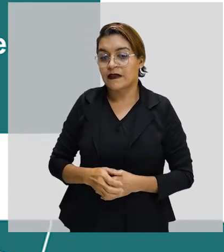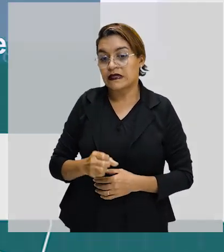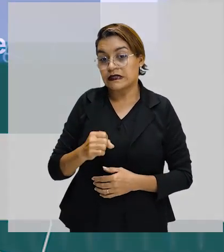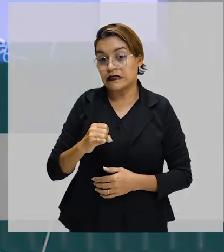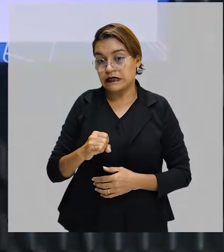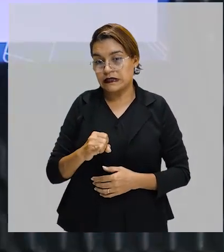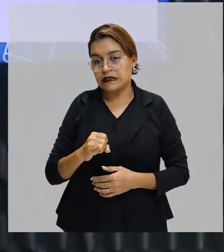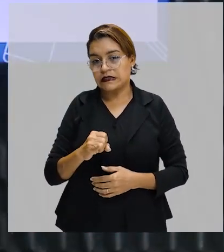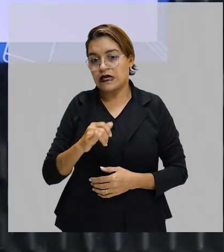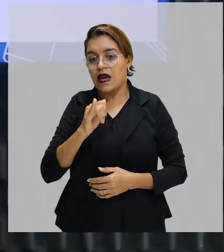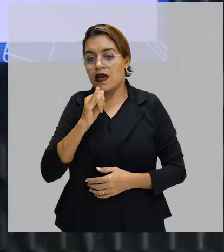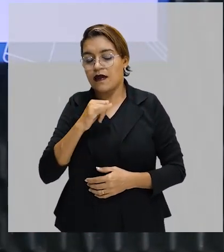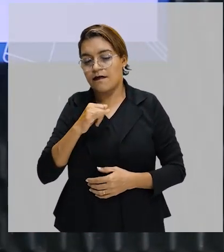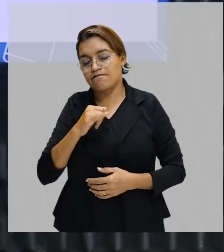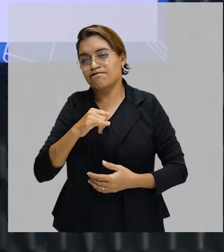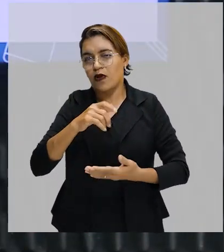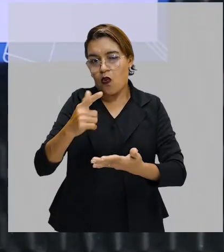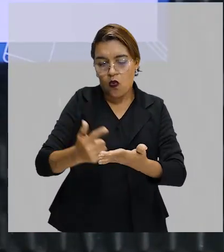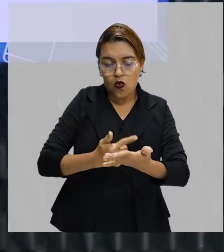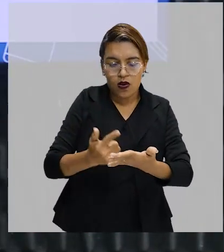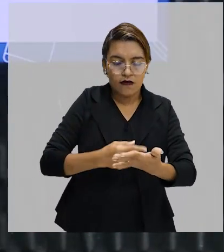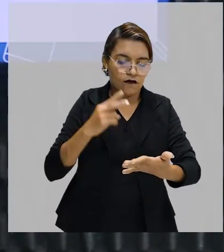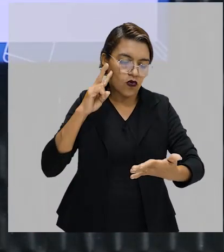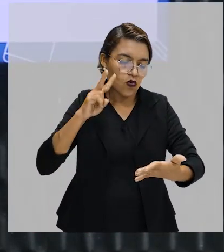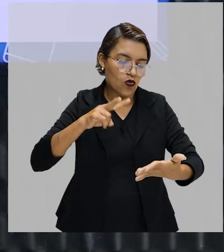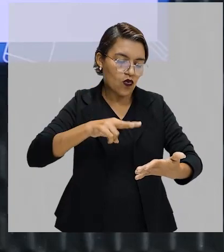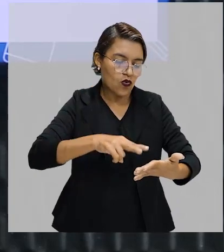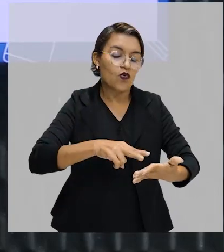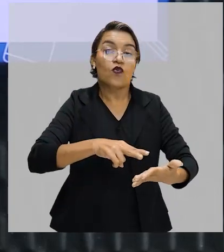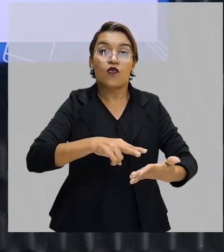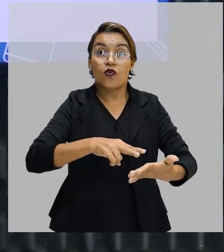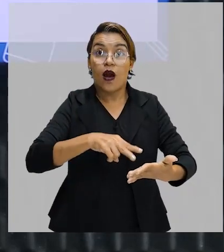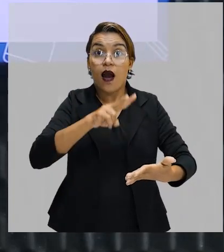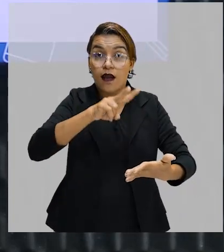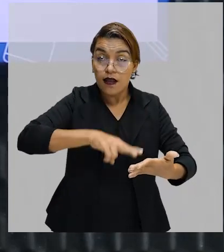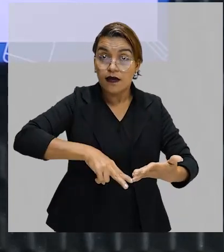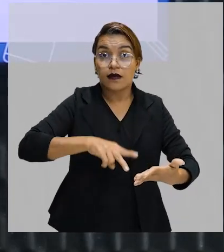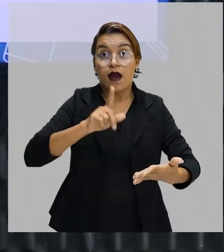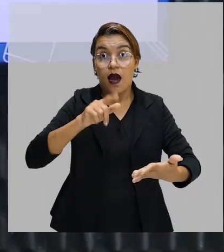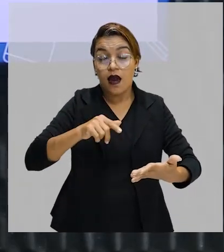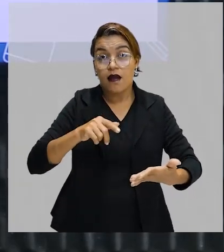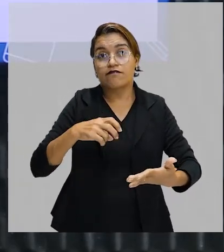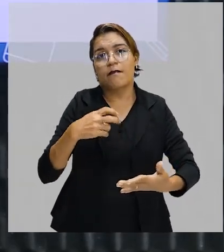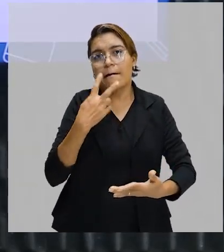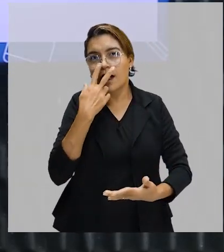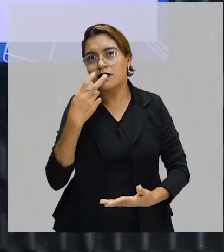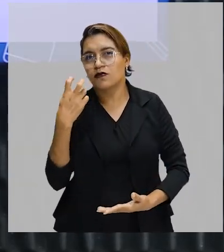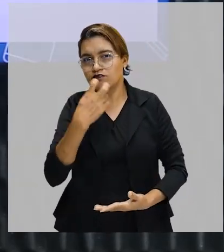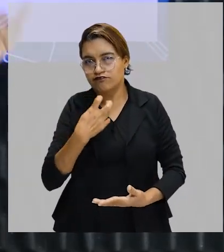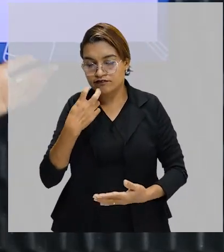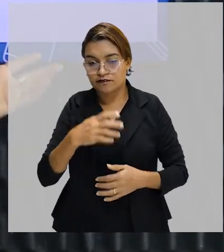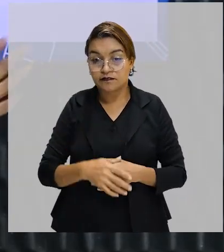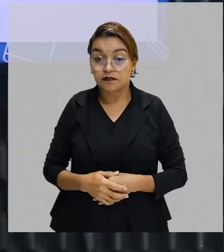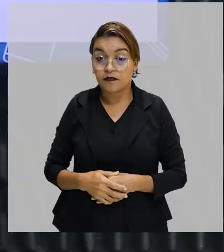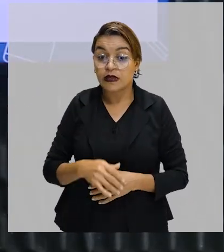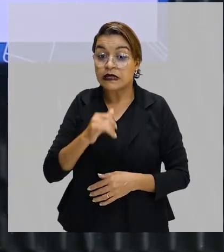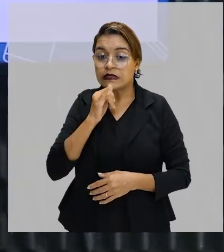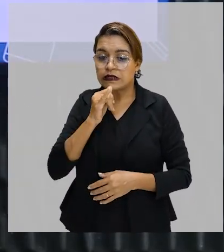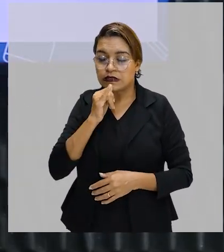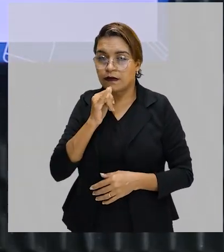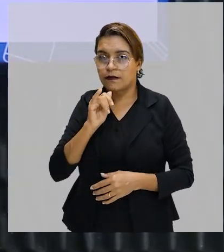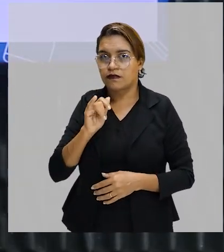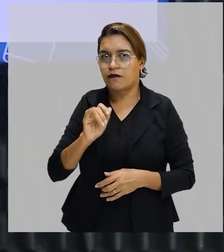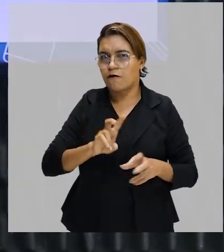tô praticando aí a hora a altura tá nada mais do que uma leitura simples de determinada coisa né